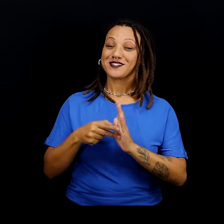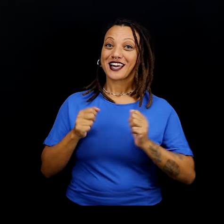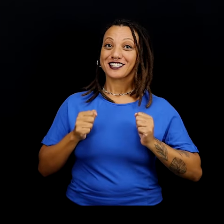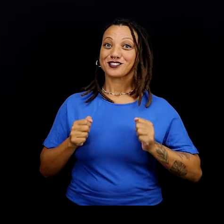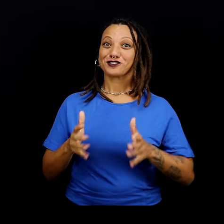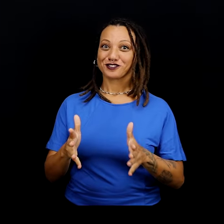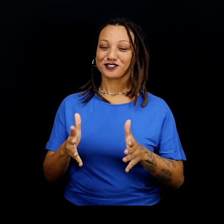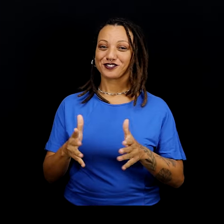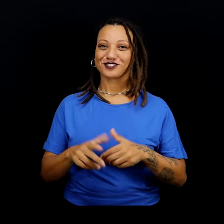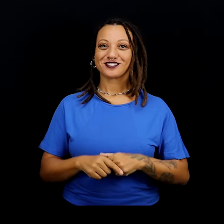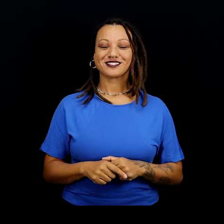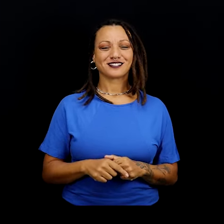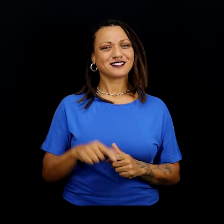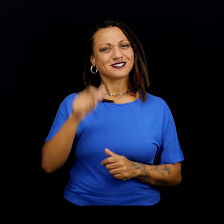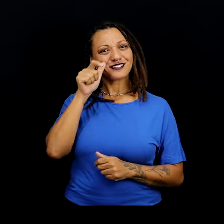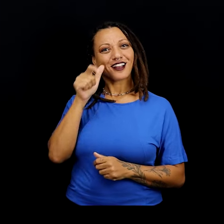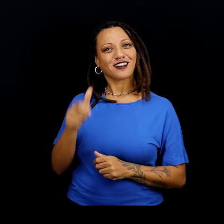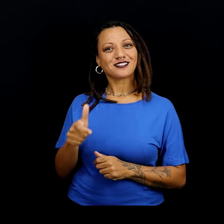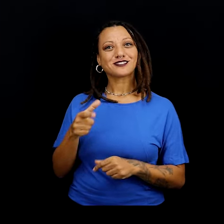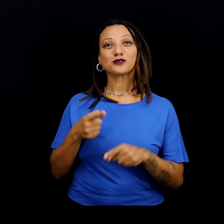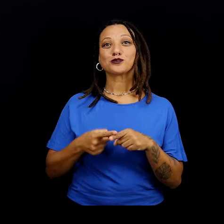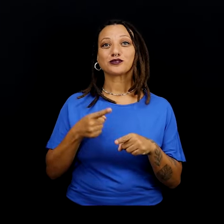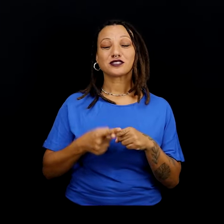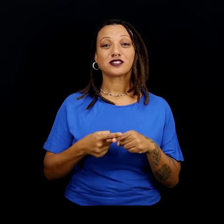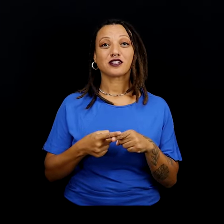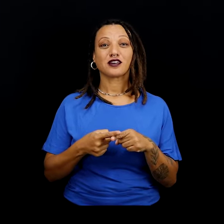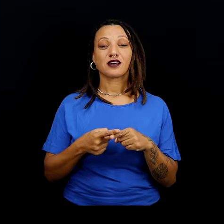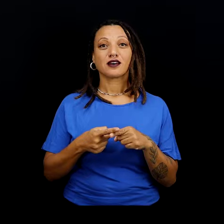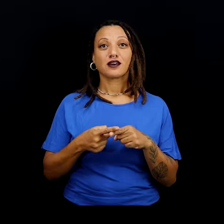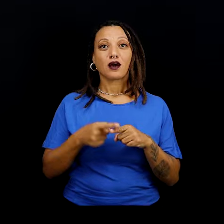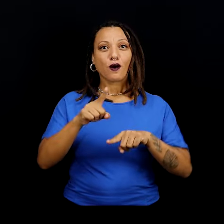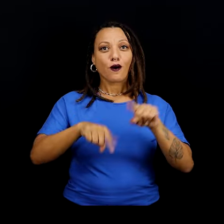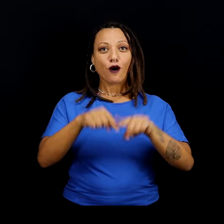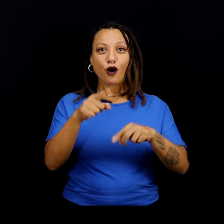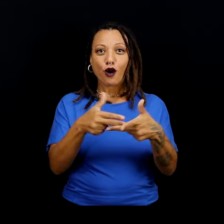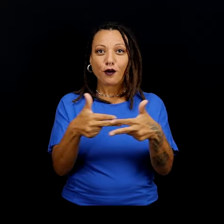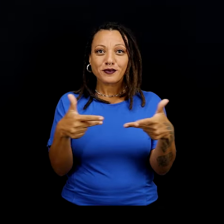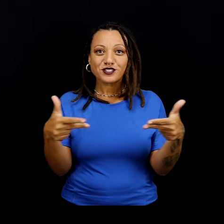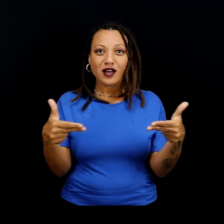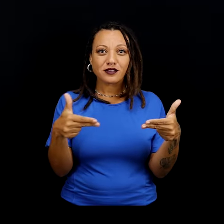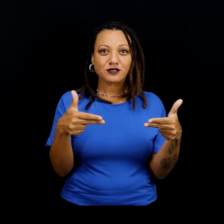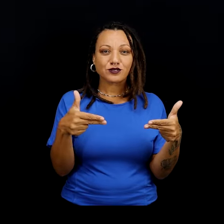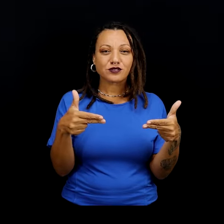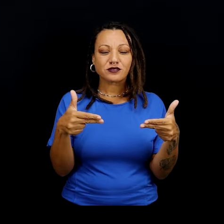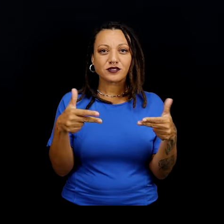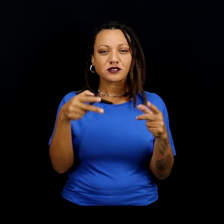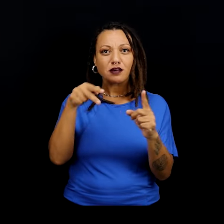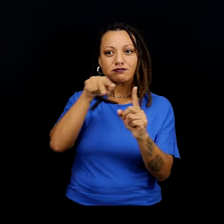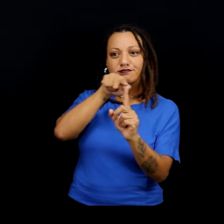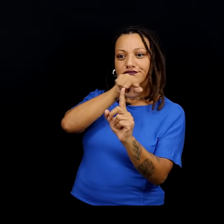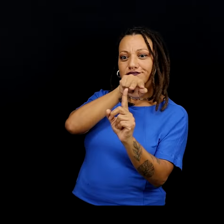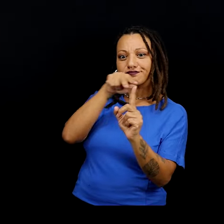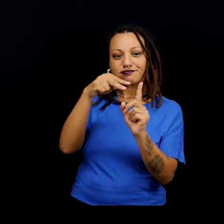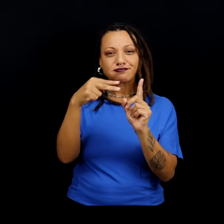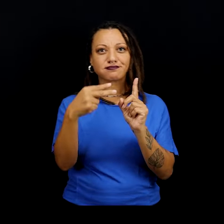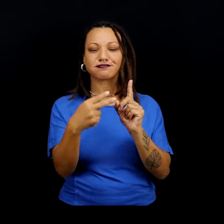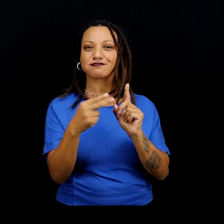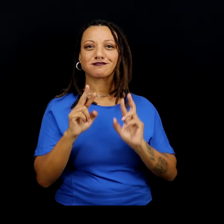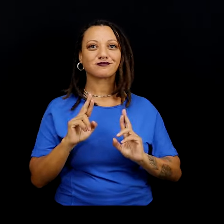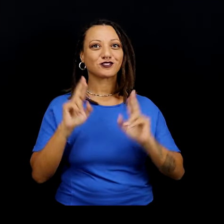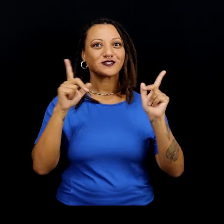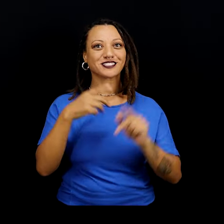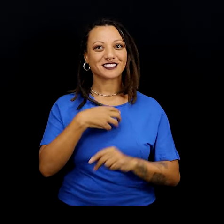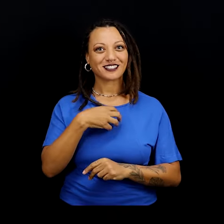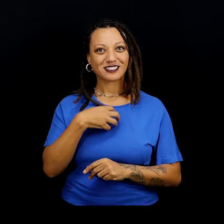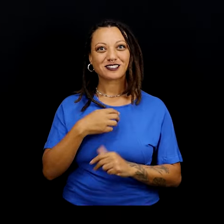mas é uma atitude, é muito interessante, porque você passa a olhar para os objetos de uma outra